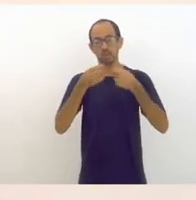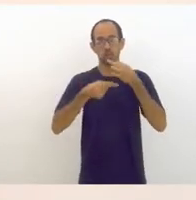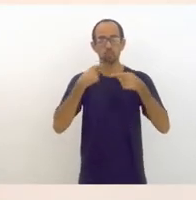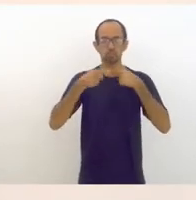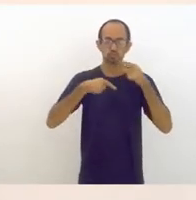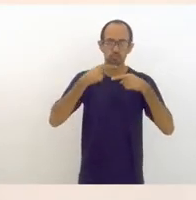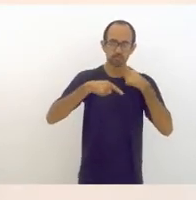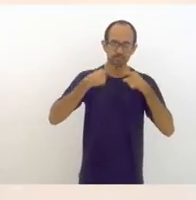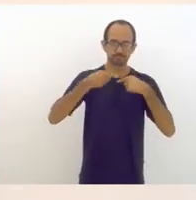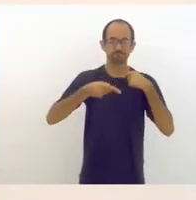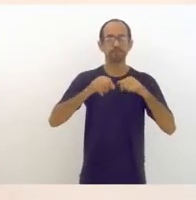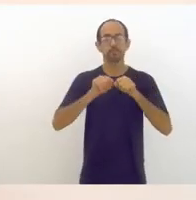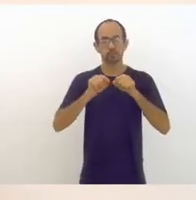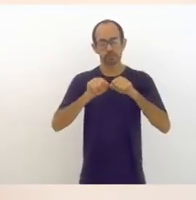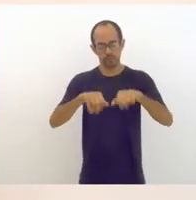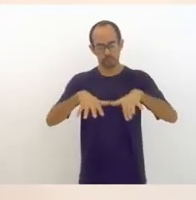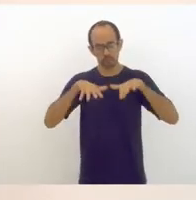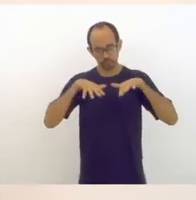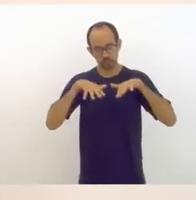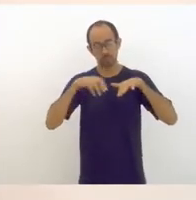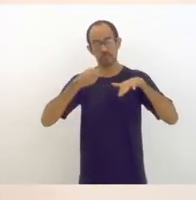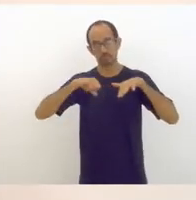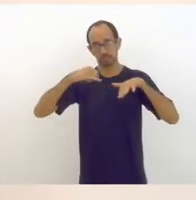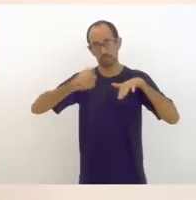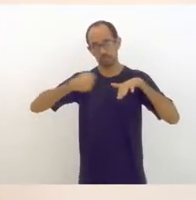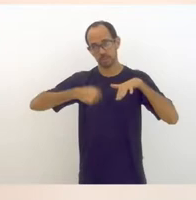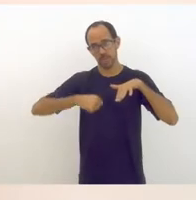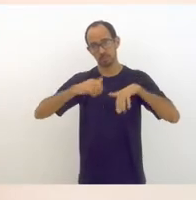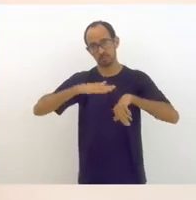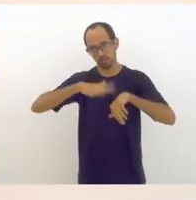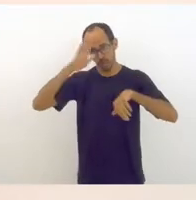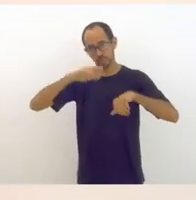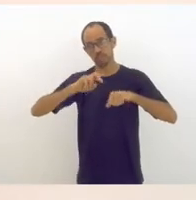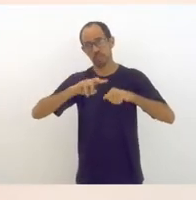pública. Se for necessário mais de uma, nós vamos fazer. Mas a ideia é só que